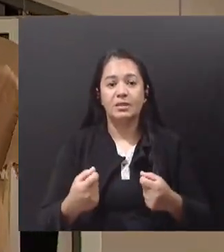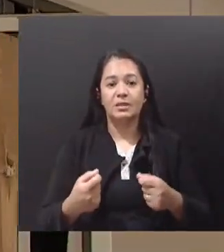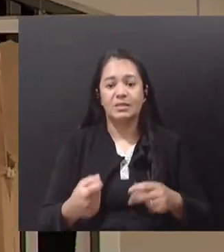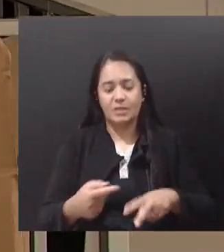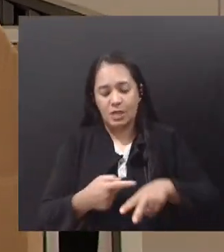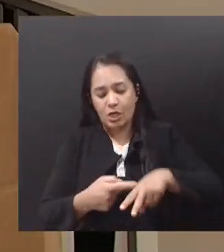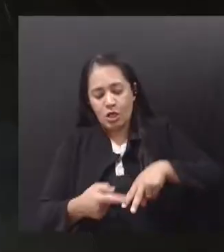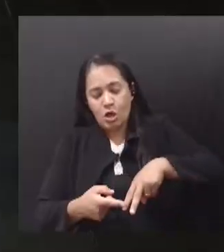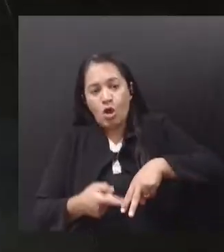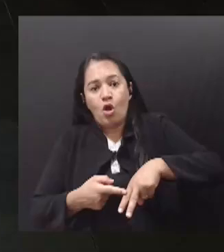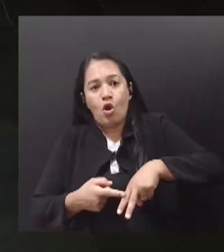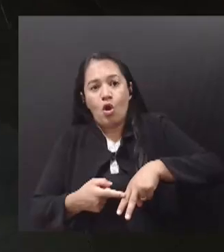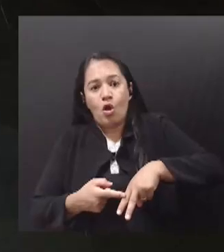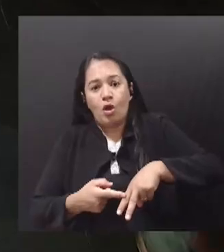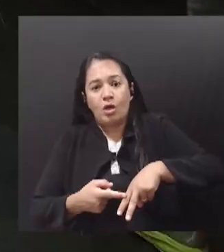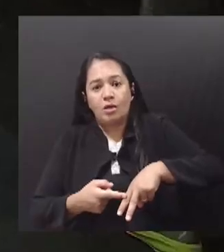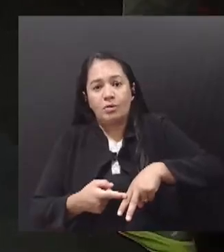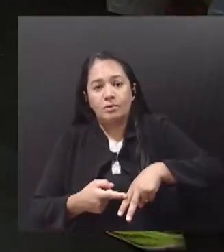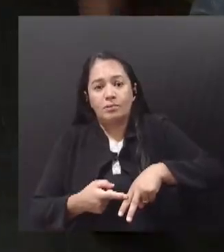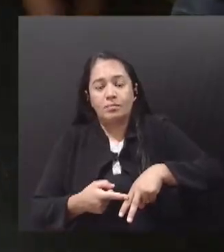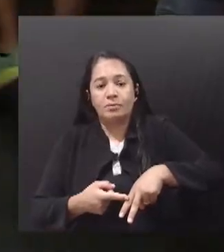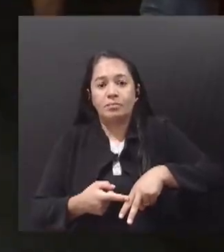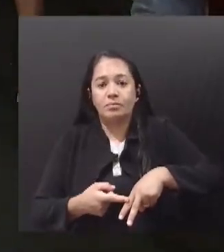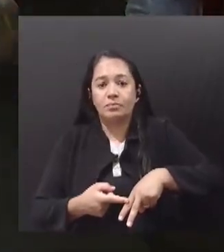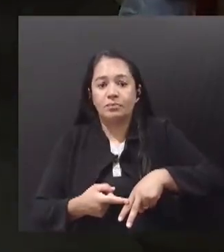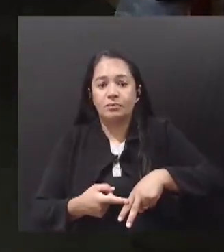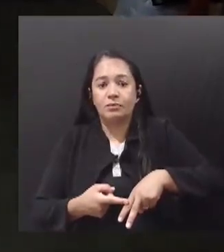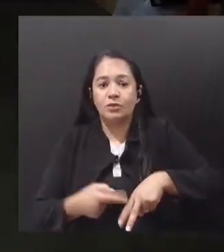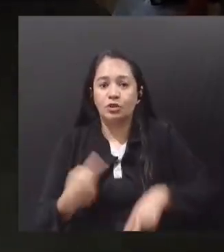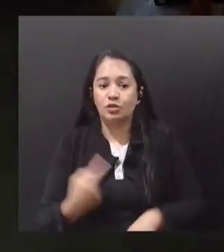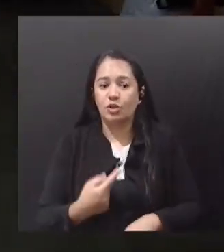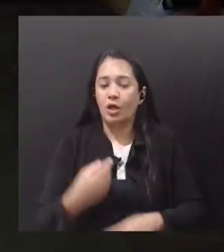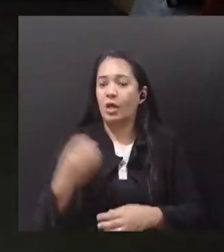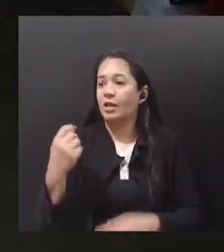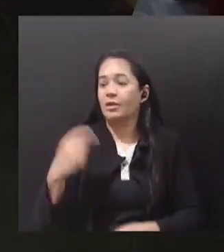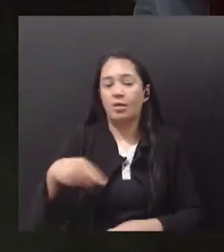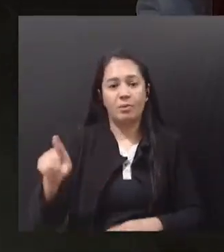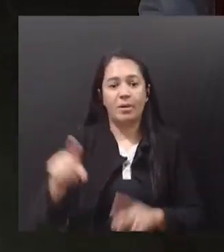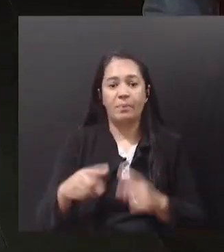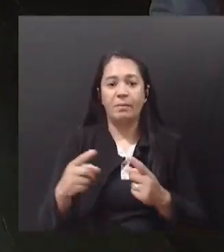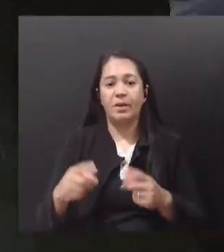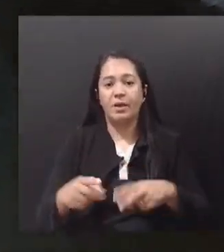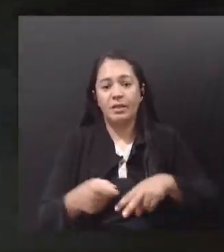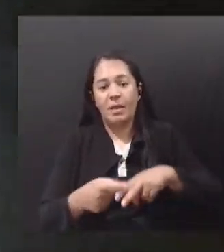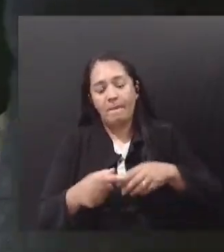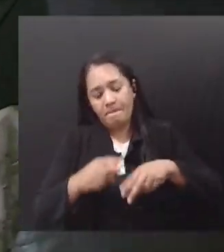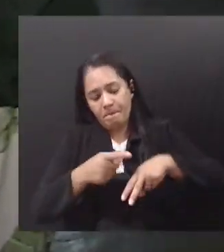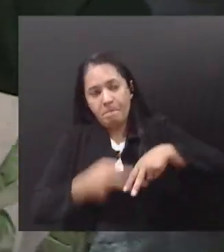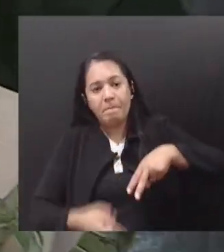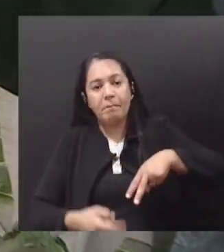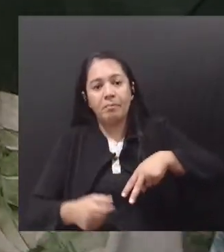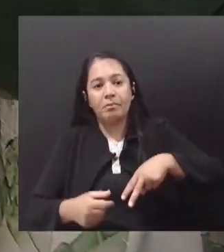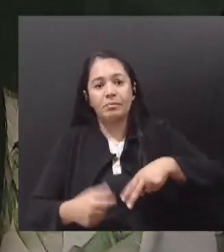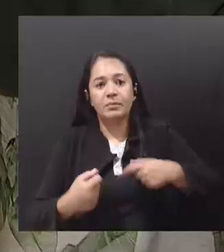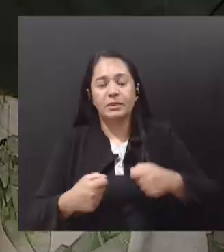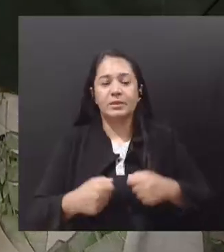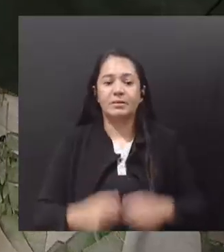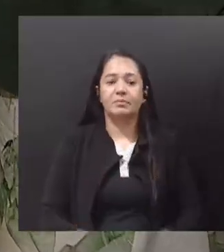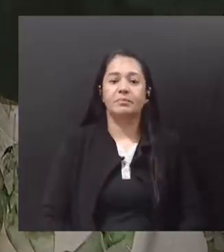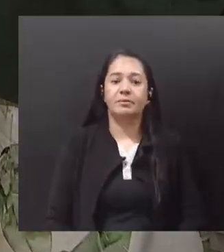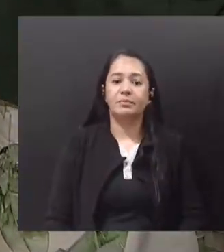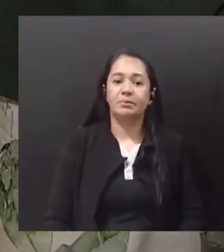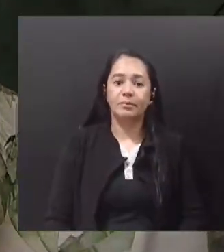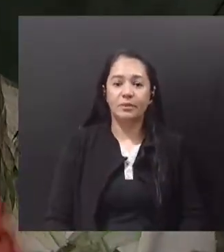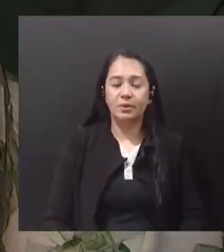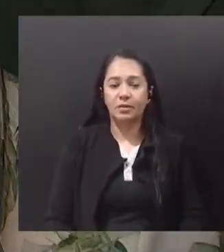né? Coisas discretas. Shortinhos a gente não manda, mais bermudinhas, esse tipo de coisa. E aí é nesse processo também